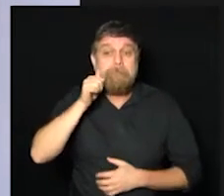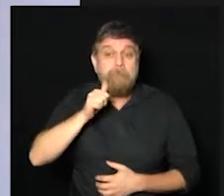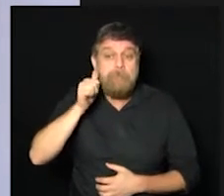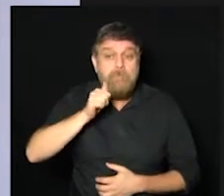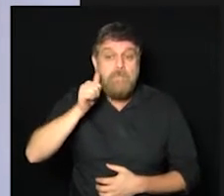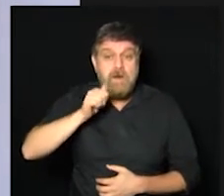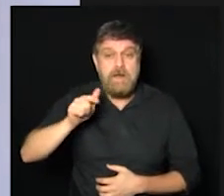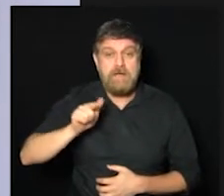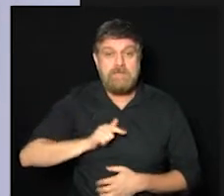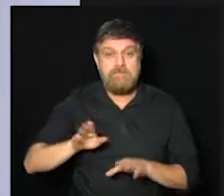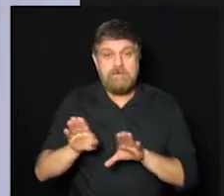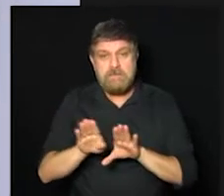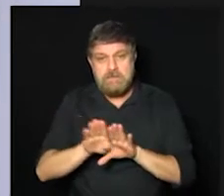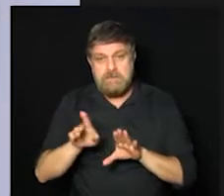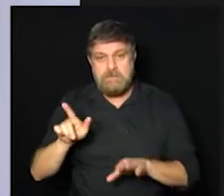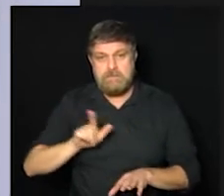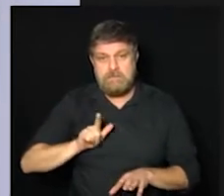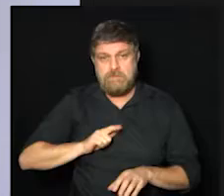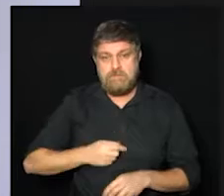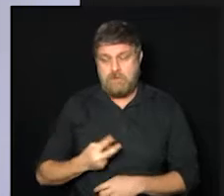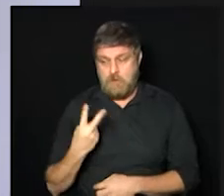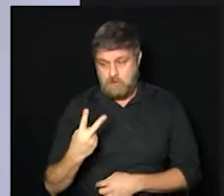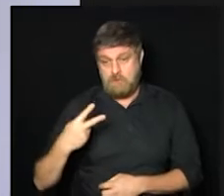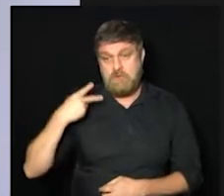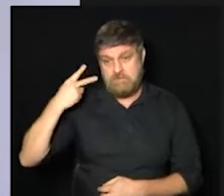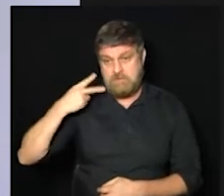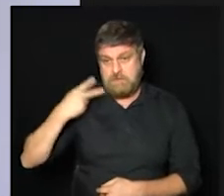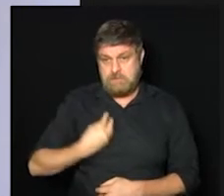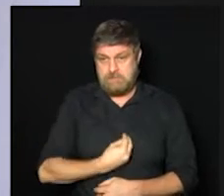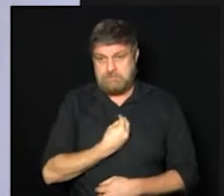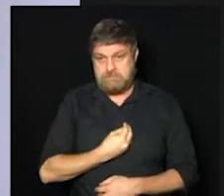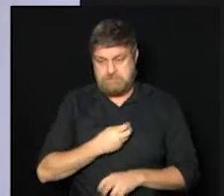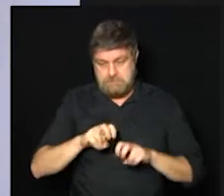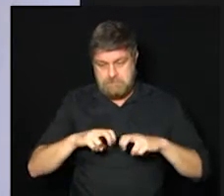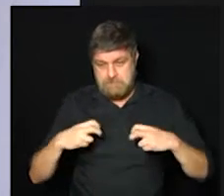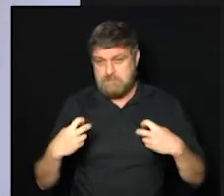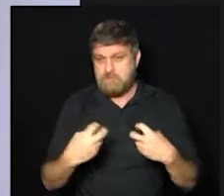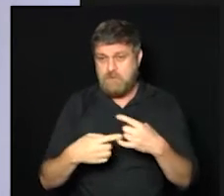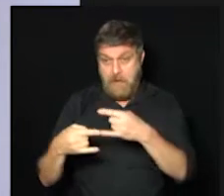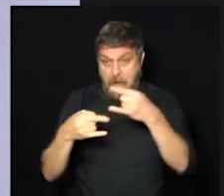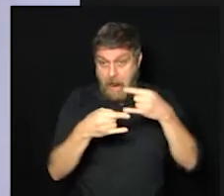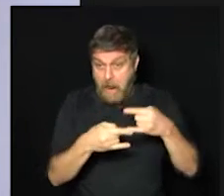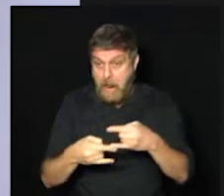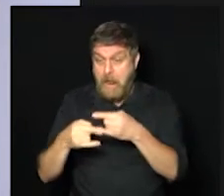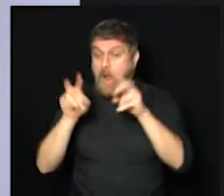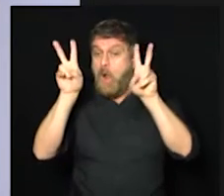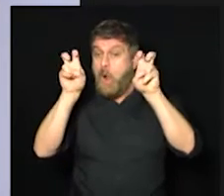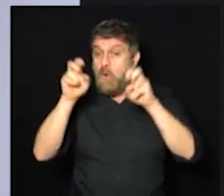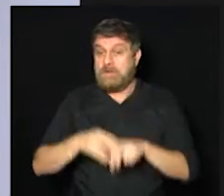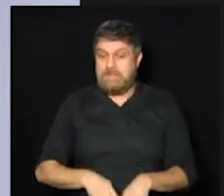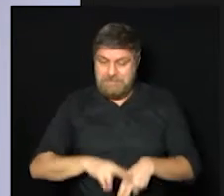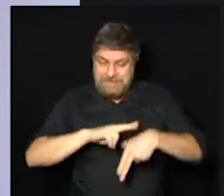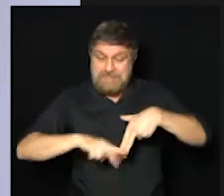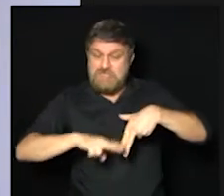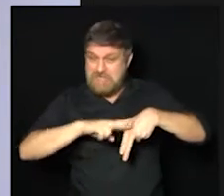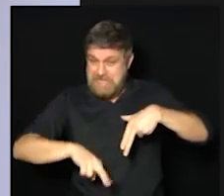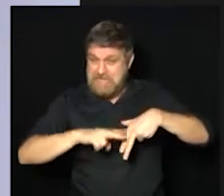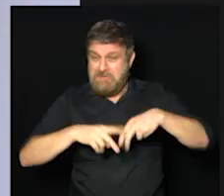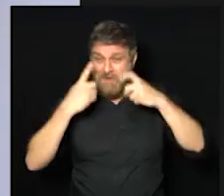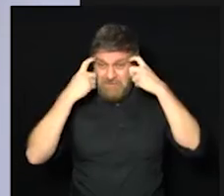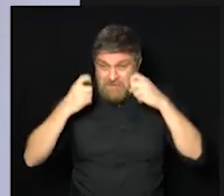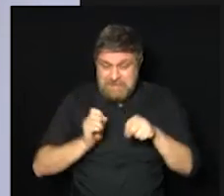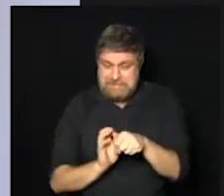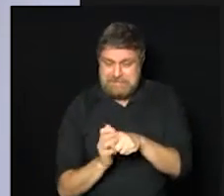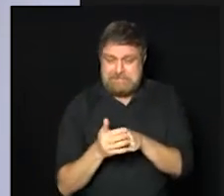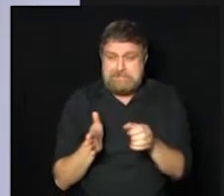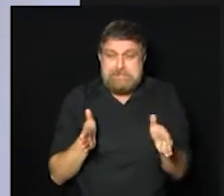teve a participação de outros dois vereadores e essa reunião foi para falar sobre a violência de gênero durante a